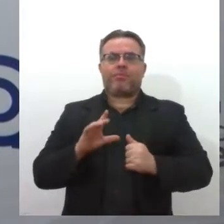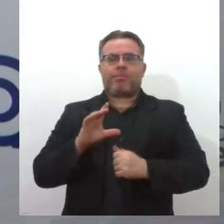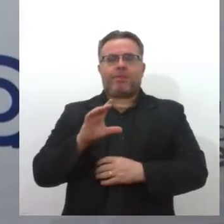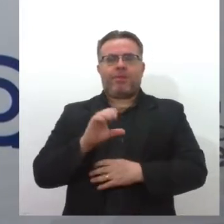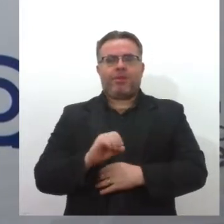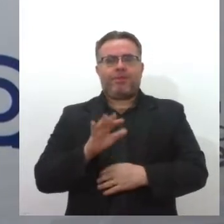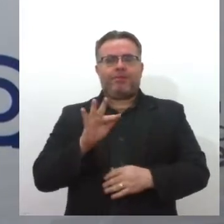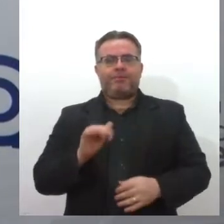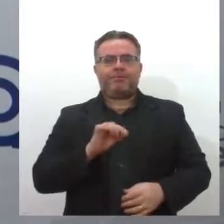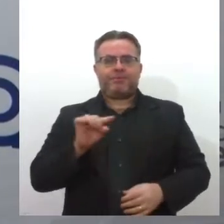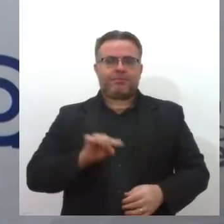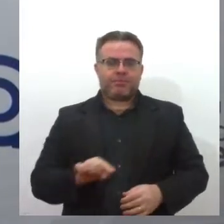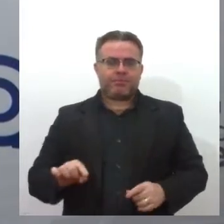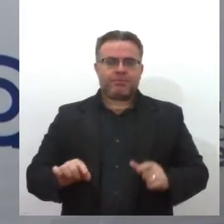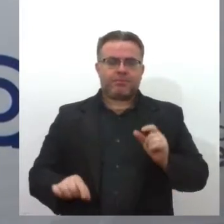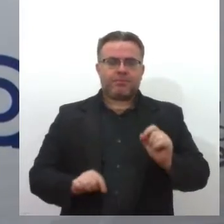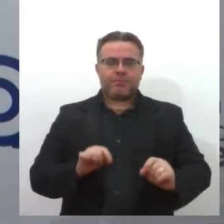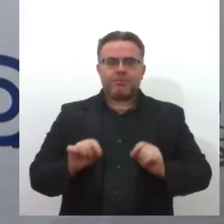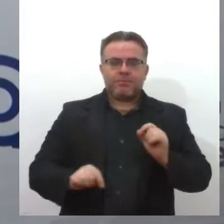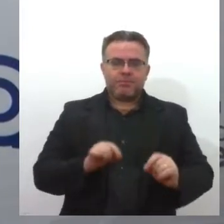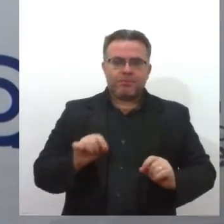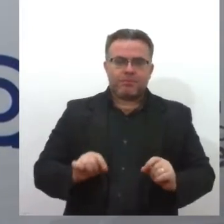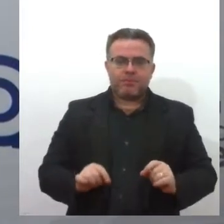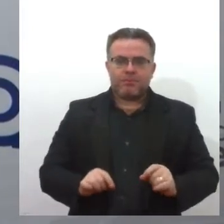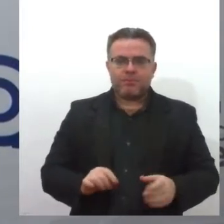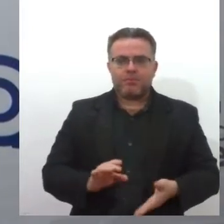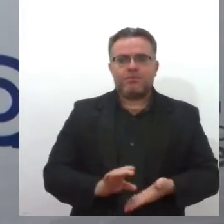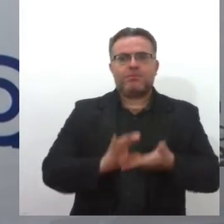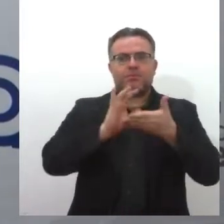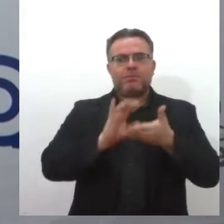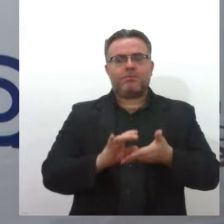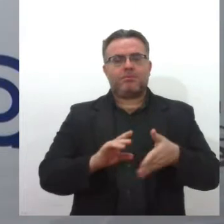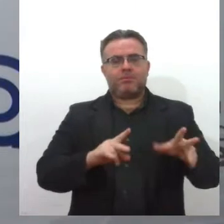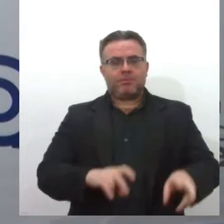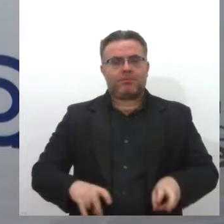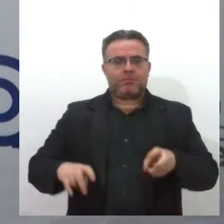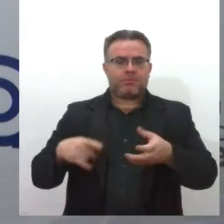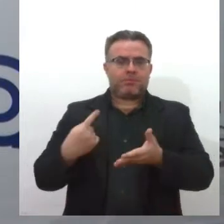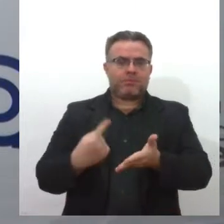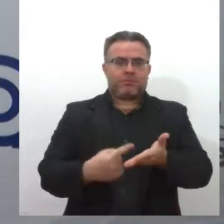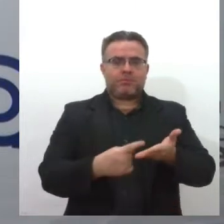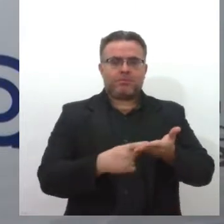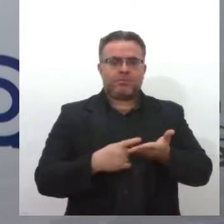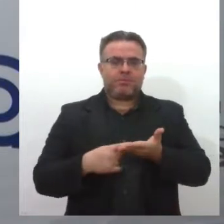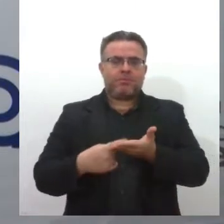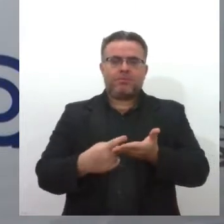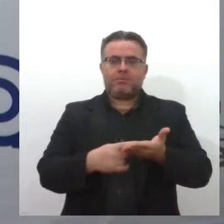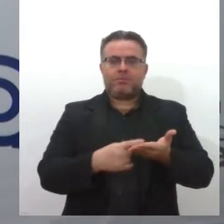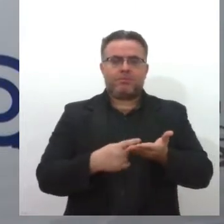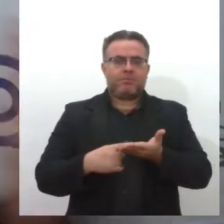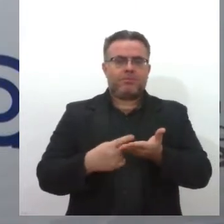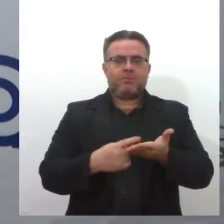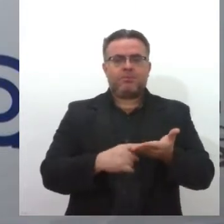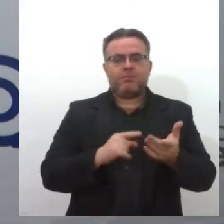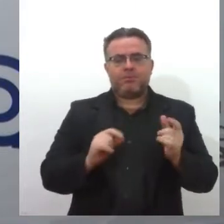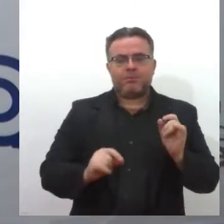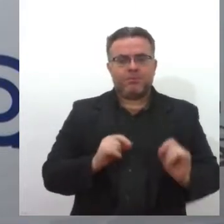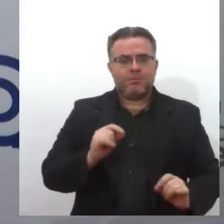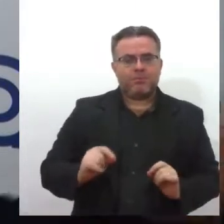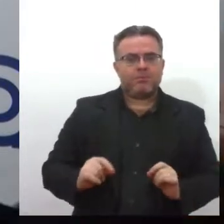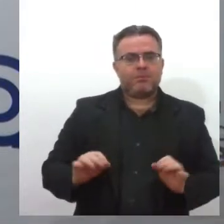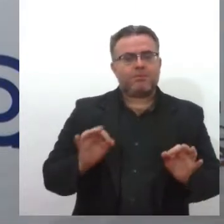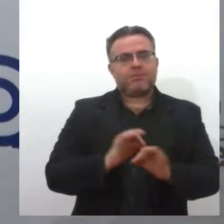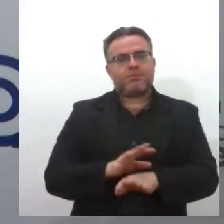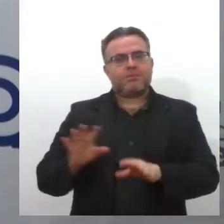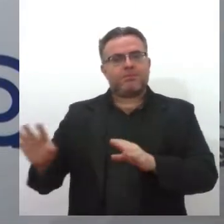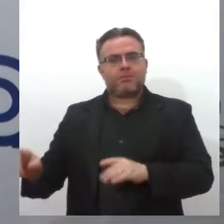Então, o Conselho Nacional de Secretários de Fazenda fizeram um pacto sobre mercadorias que saem de um estado para